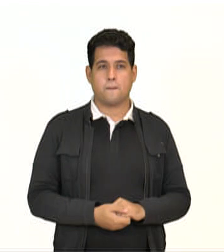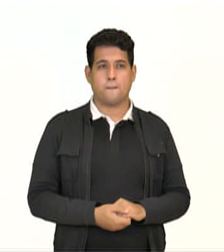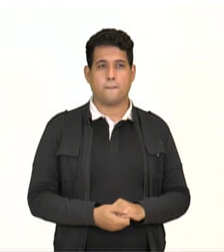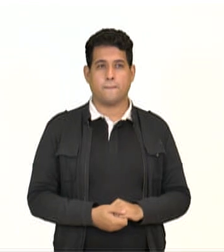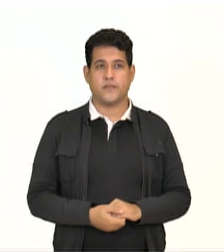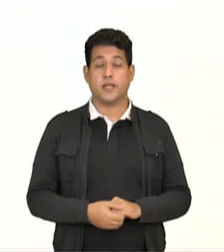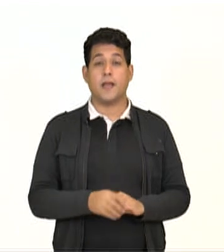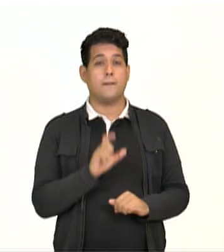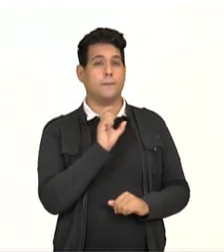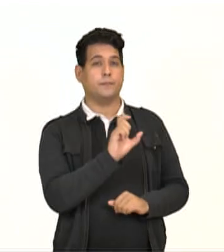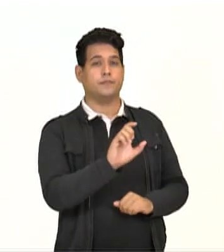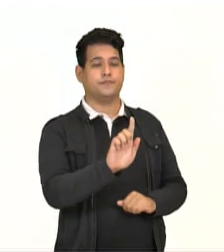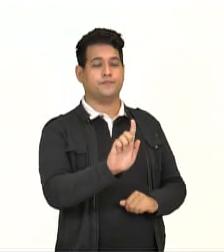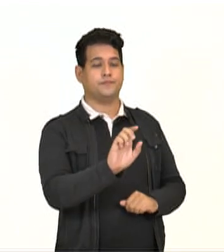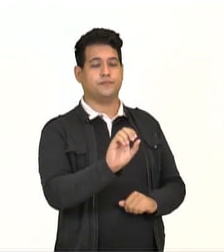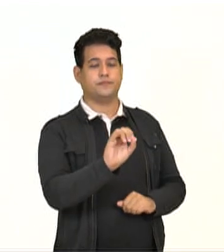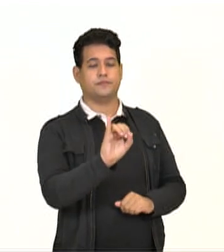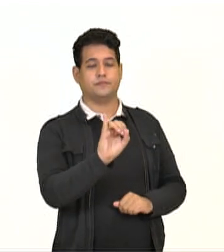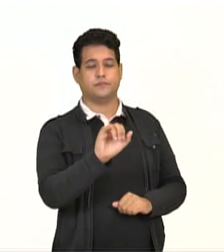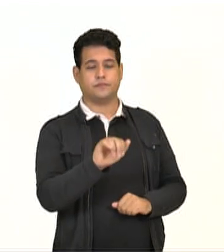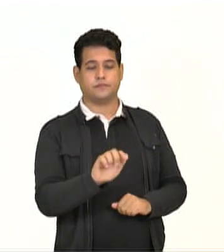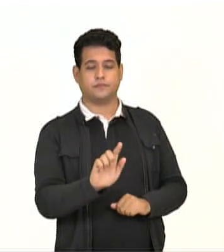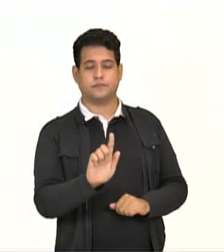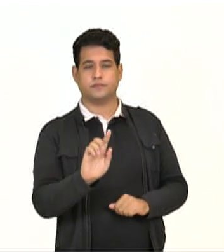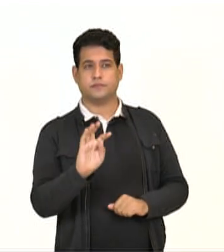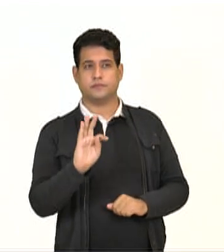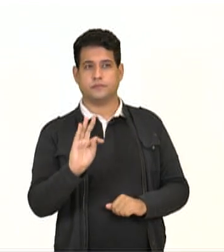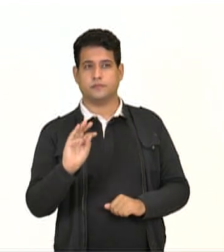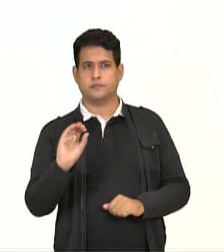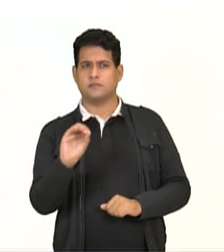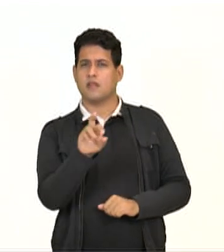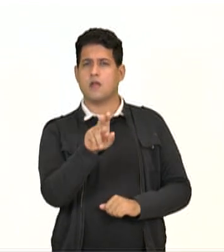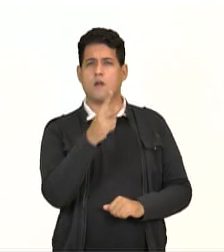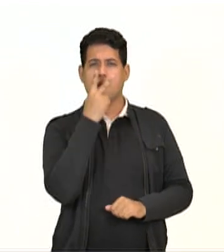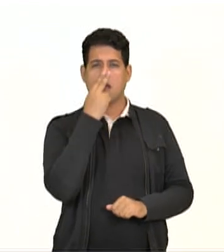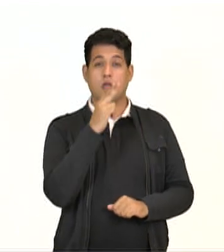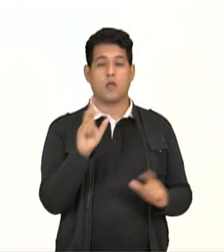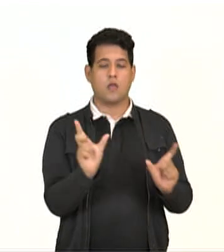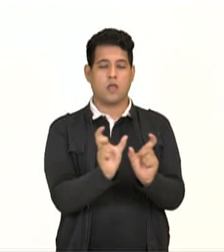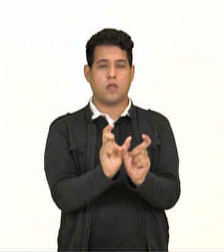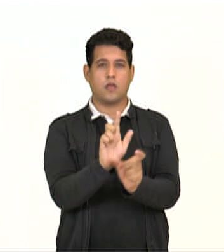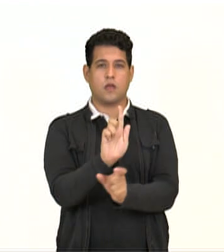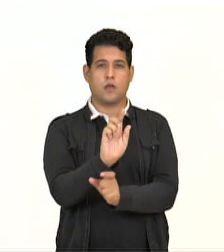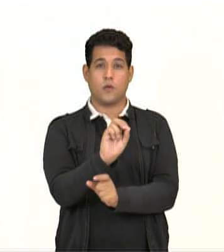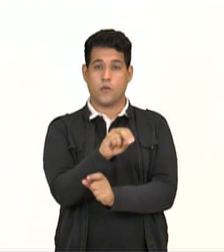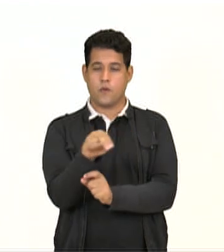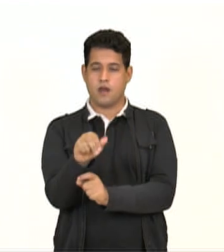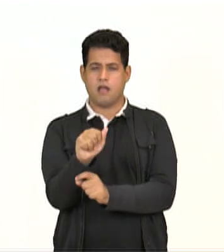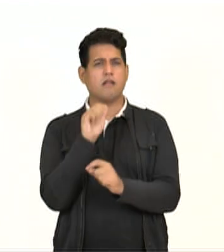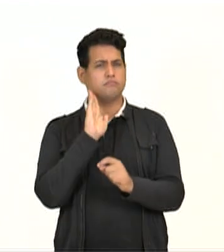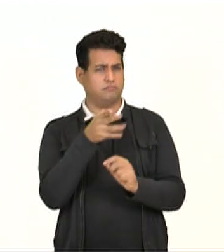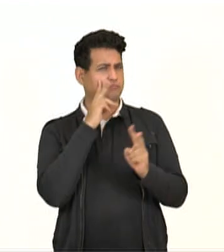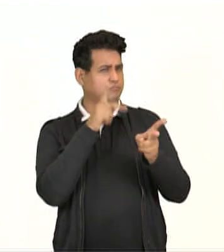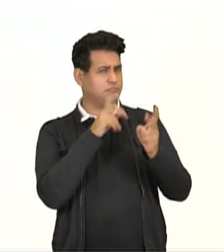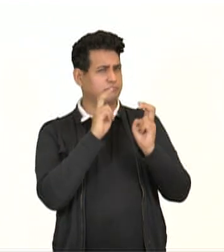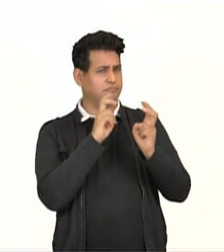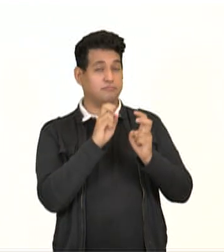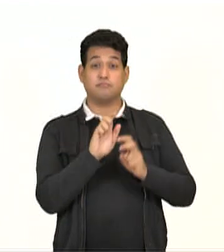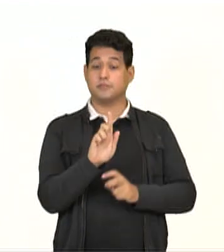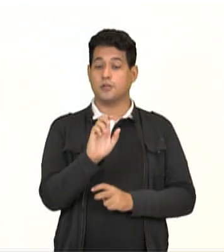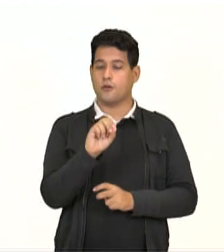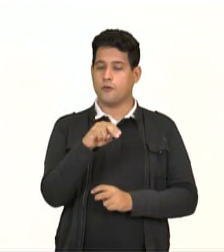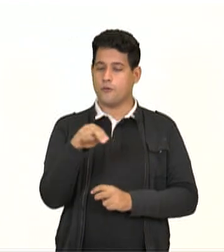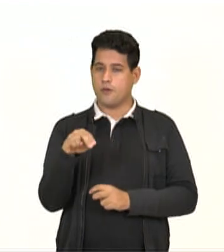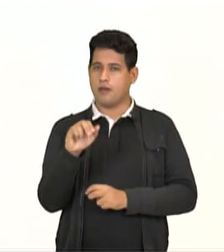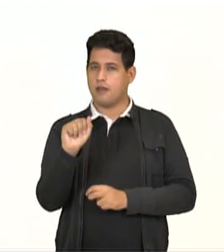O going to, como nós já vimos, é similar ao gonna. E você já deve ter percebido que se gonna é a